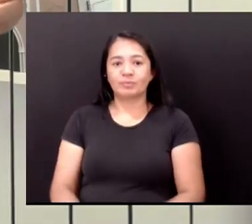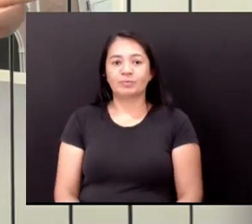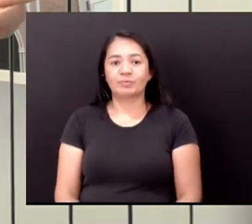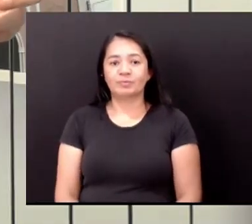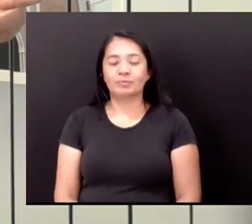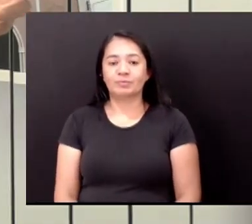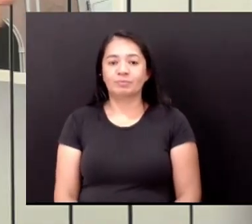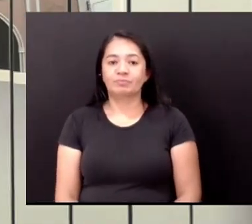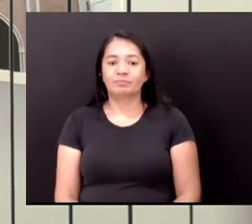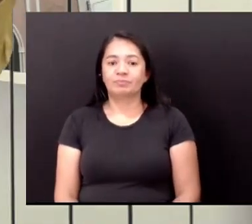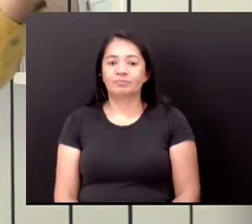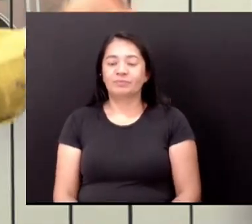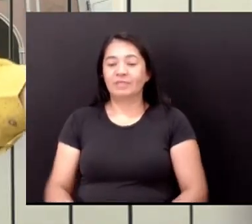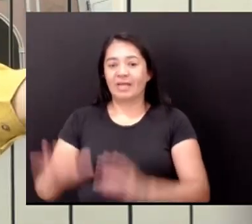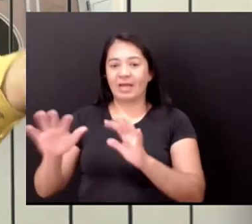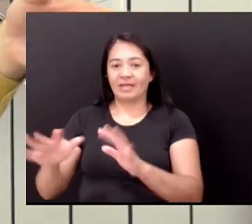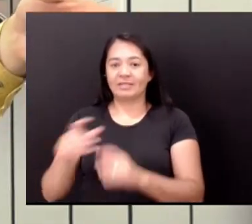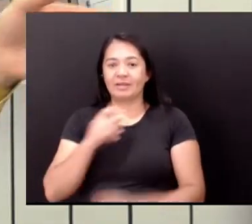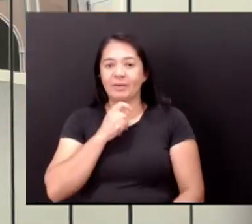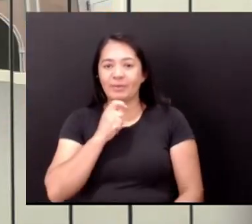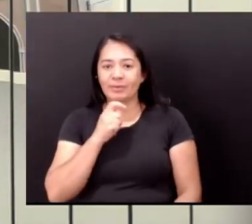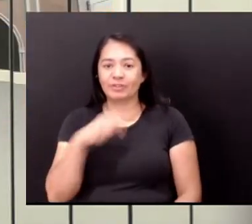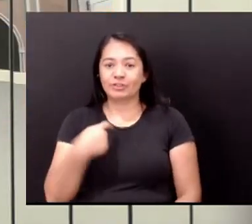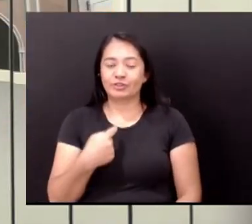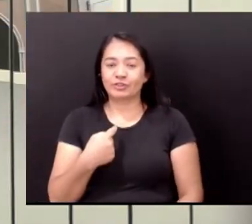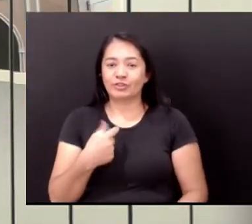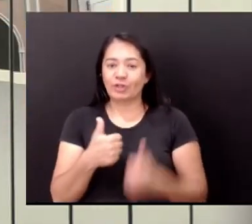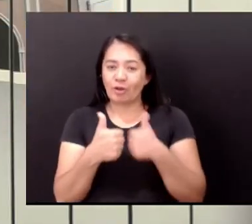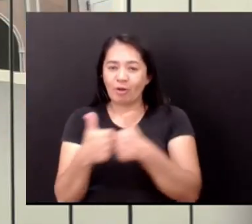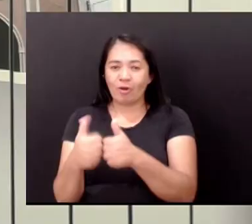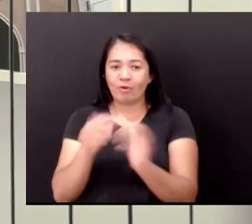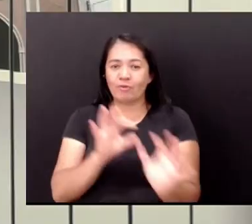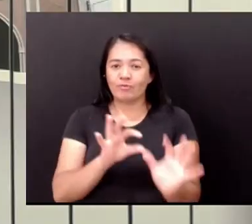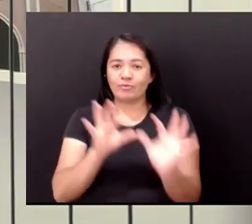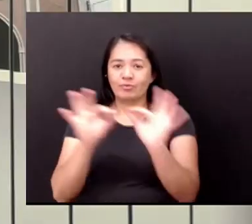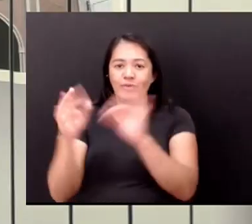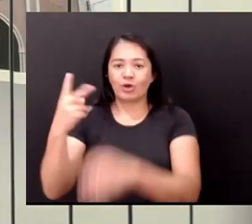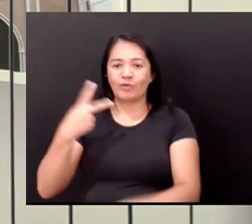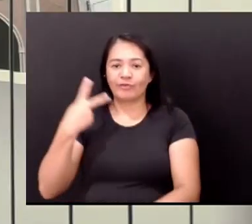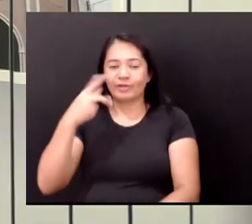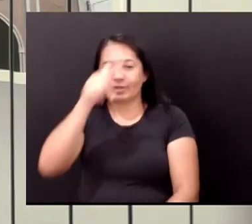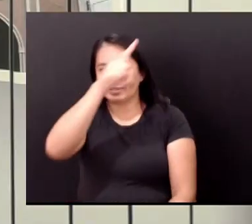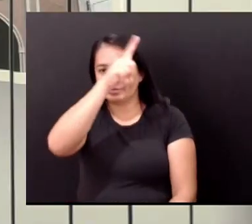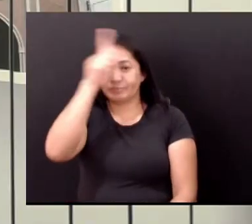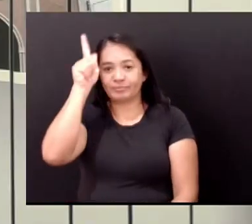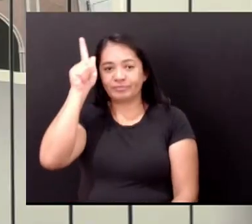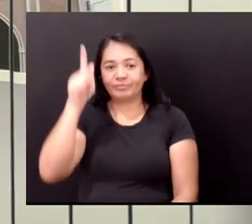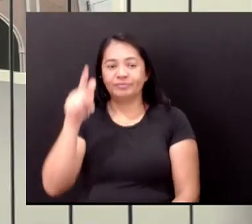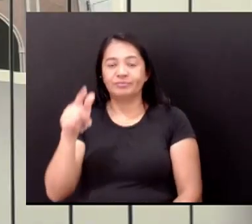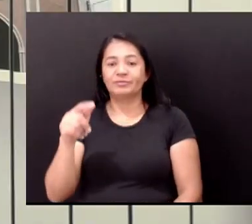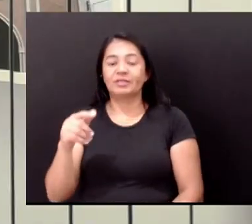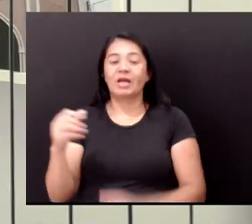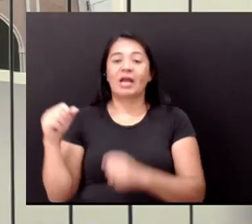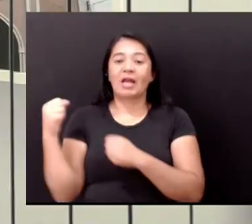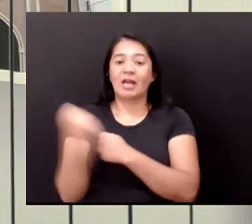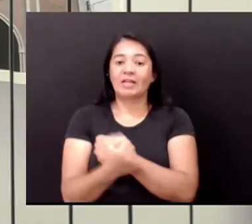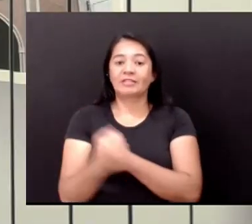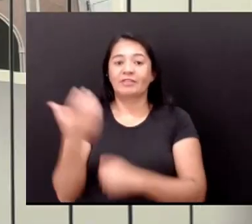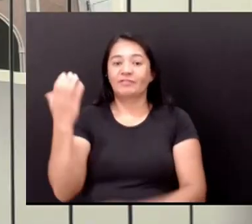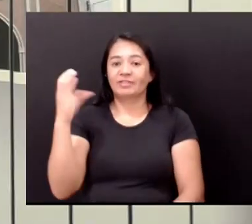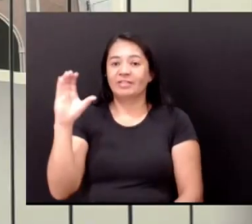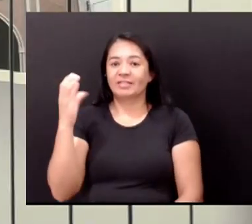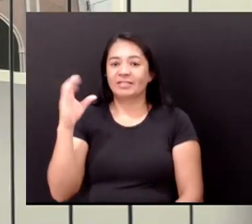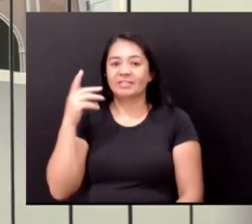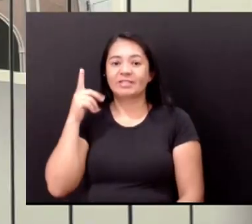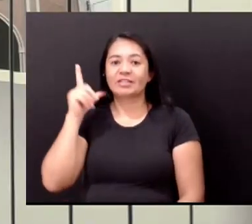Essa reportagem que nós acabamos de assistir do vereador Gustavo Peta é a defesa da ciência que ganhou um reforço aqui na